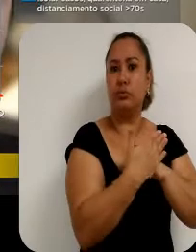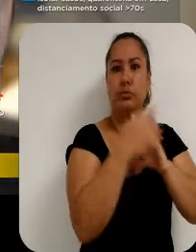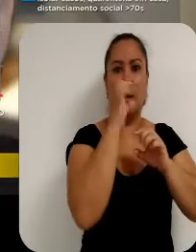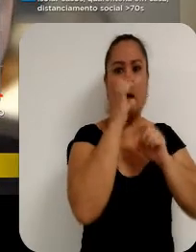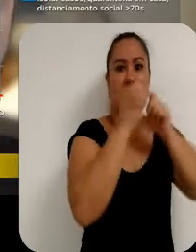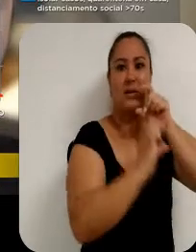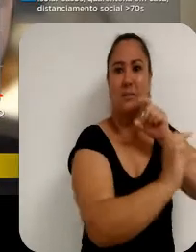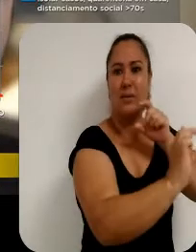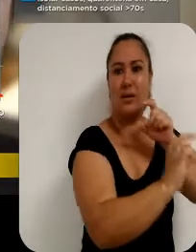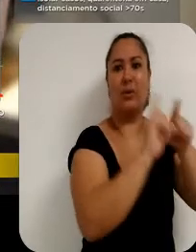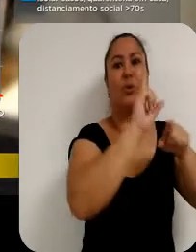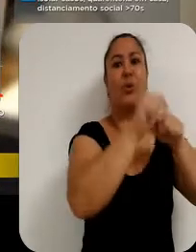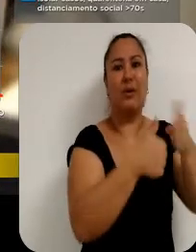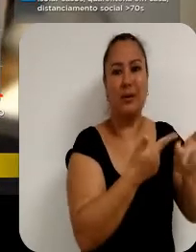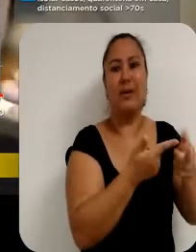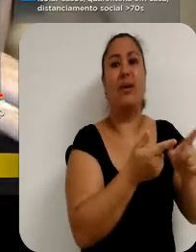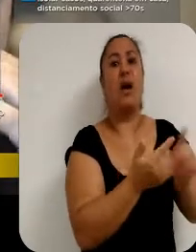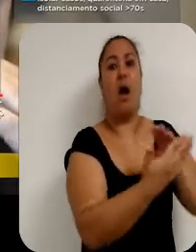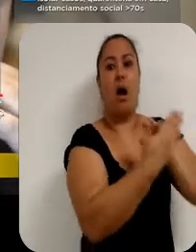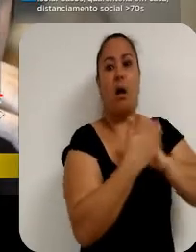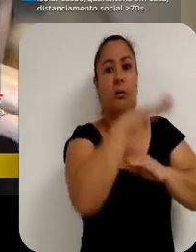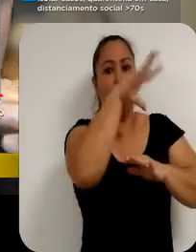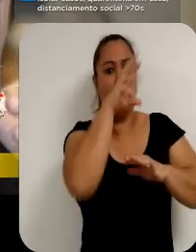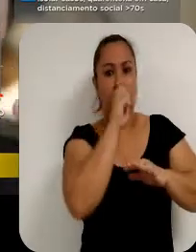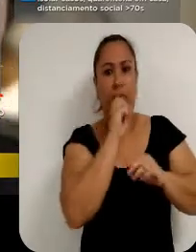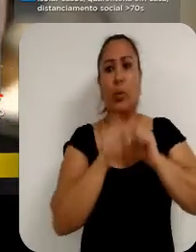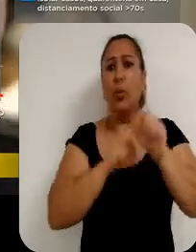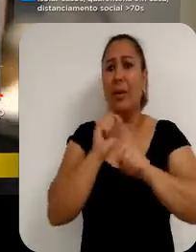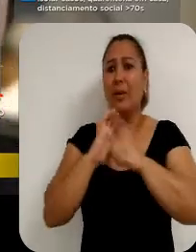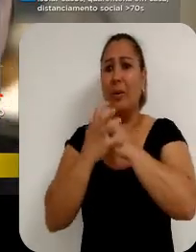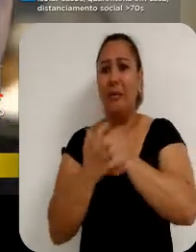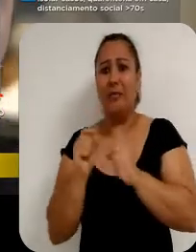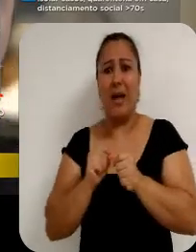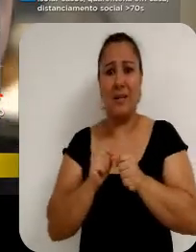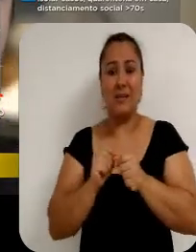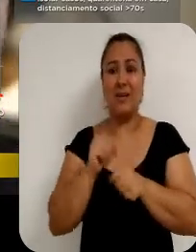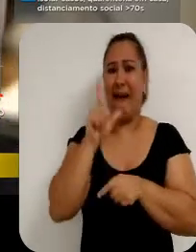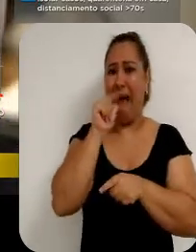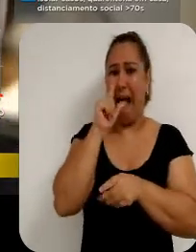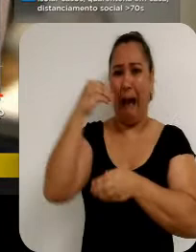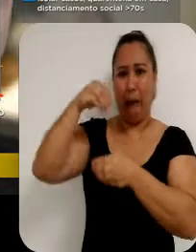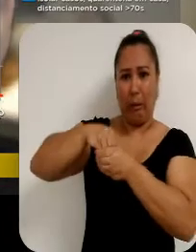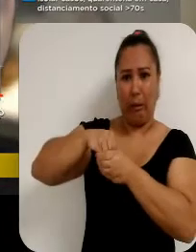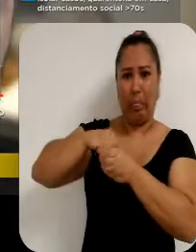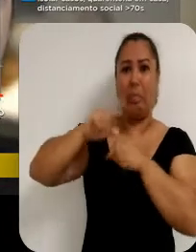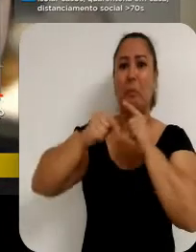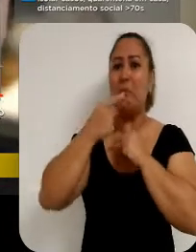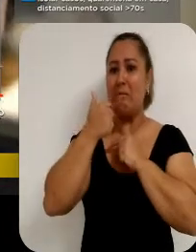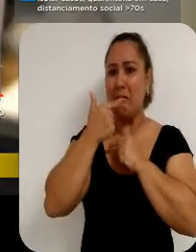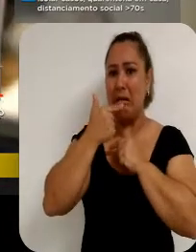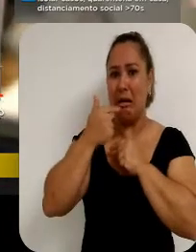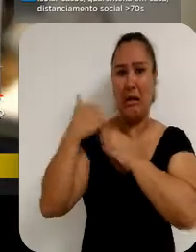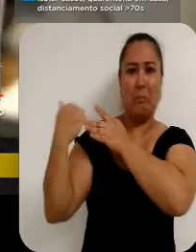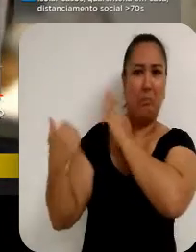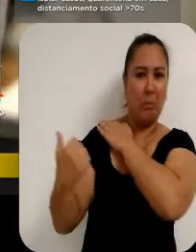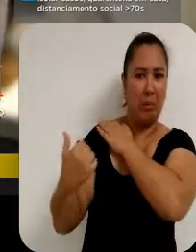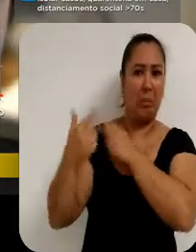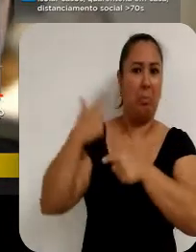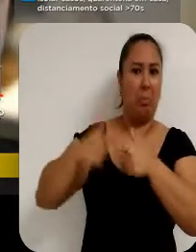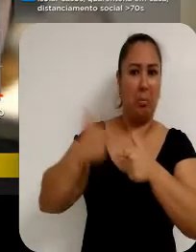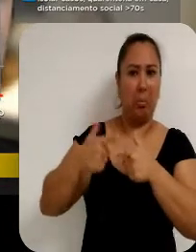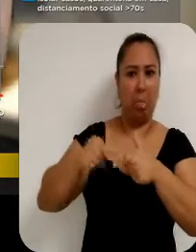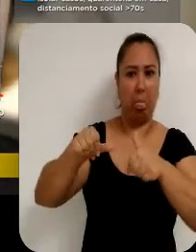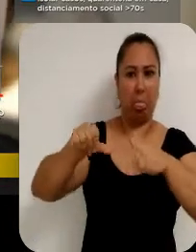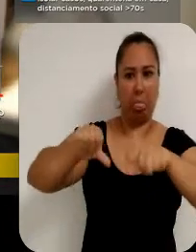não consegue respirar. Por isso que a gente precisa ou de oxigênio no nariz, ou de aparelho respiratório, que é a UTI, ou de membrana para troca